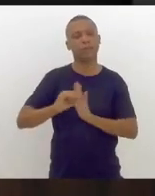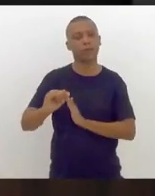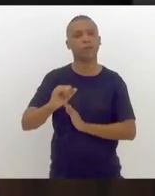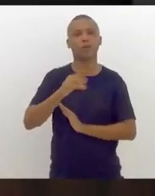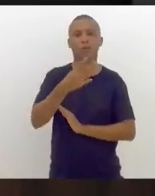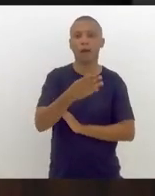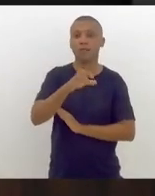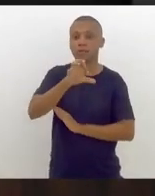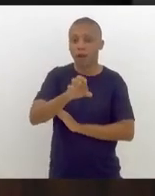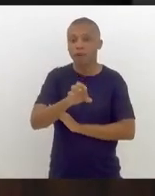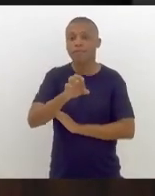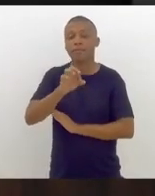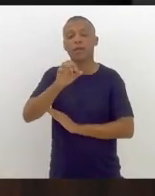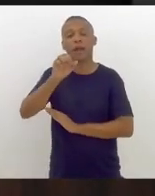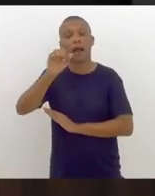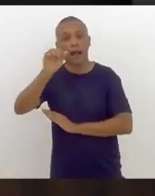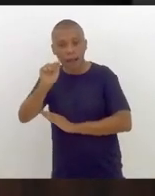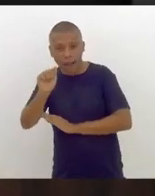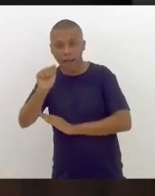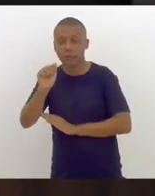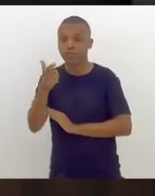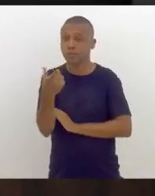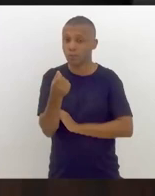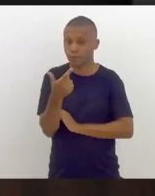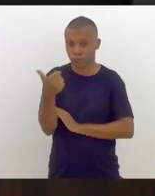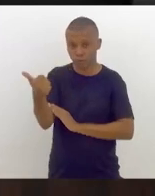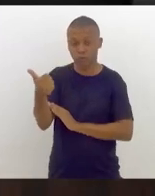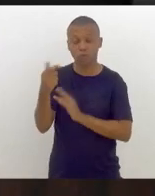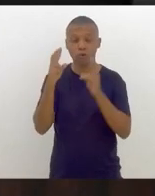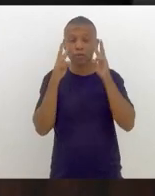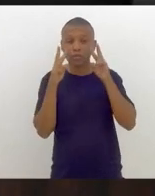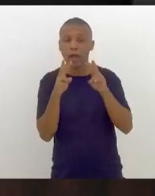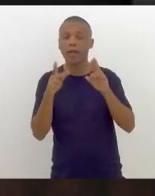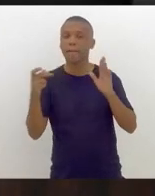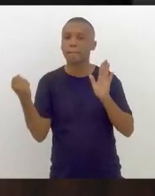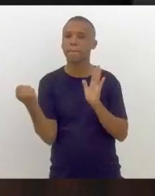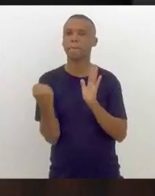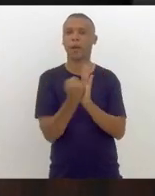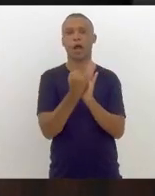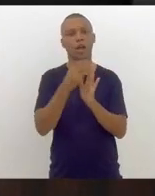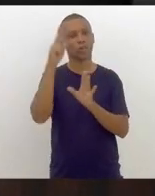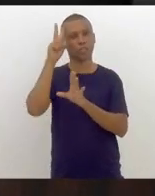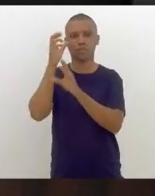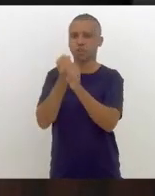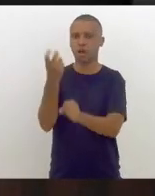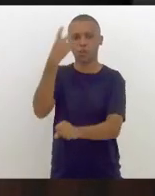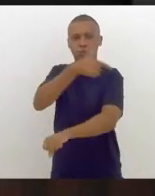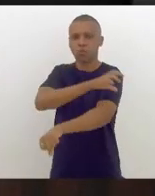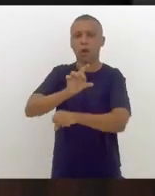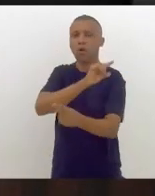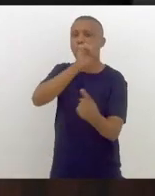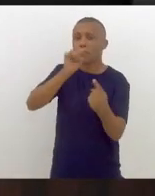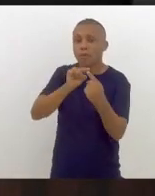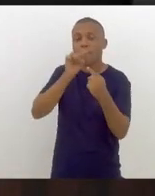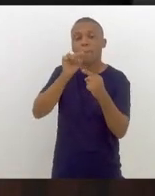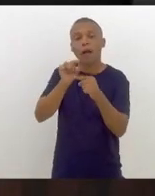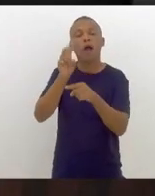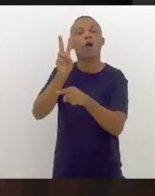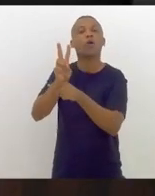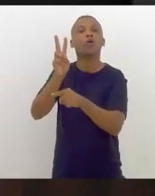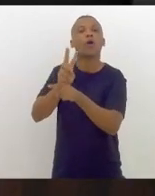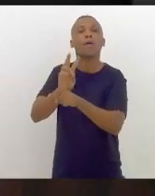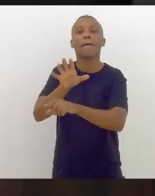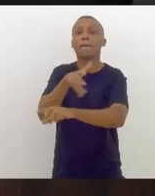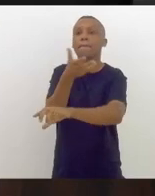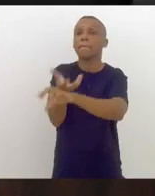autoria deputada Dionísio Lins considera Patrimônio Histórico cultural do Estado do Rio de Janeiro para fim de preservação Pavilhão das ervas e verduras